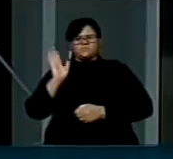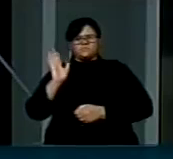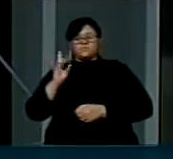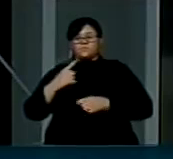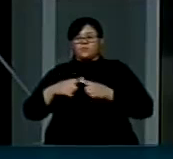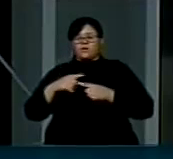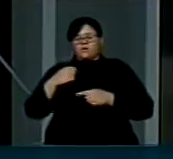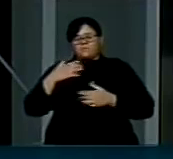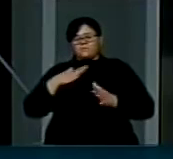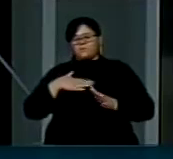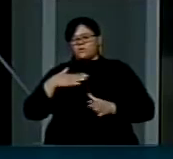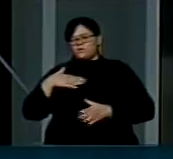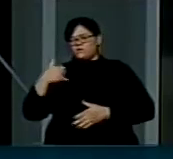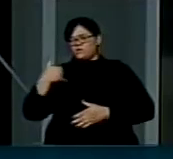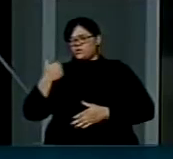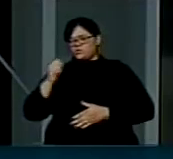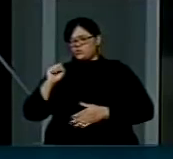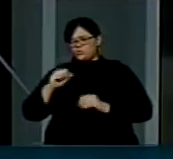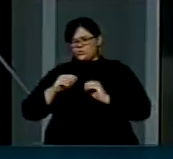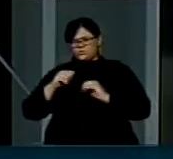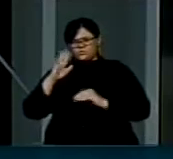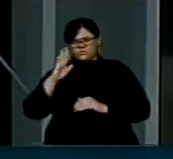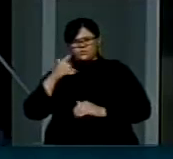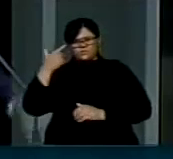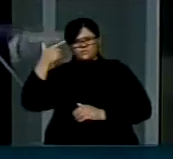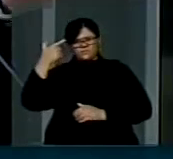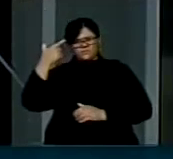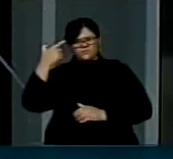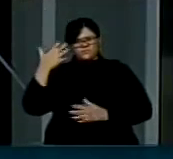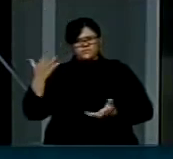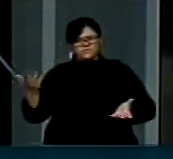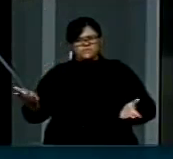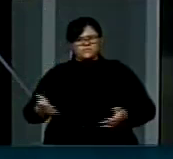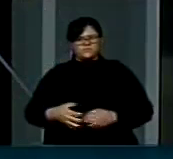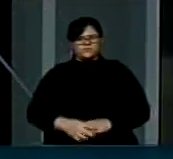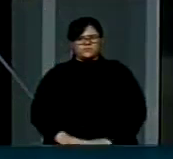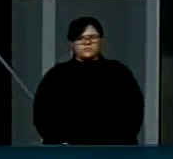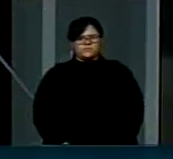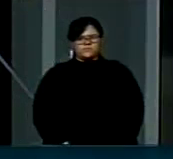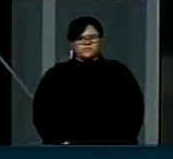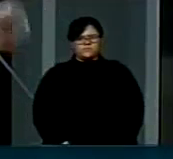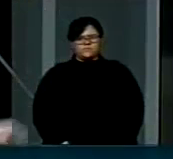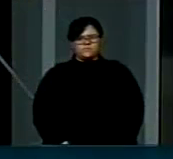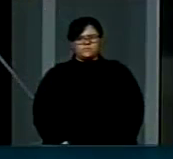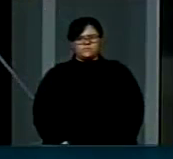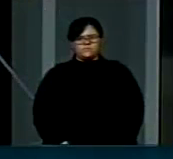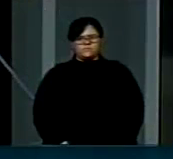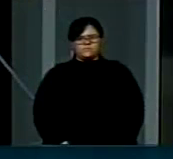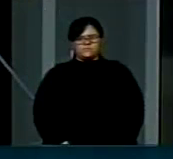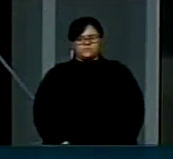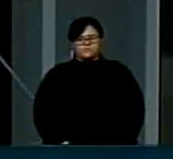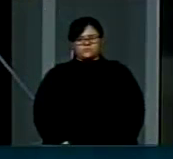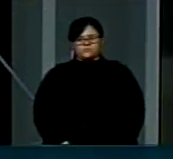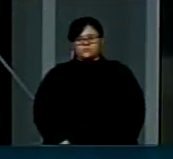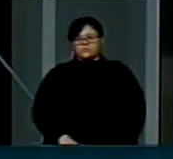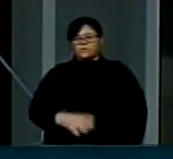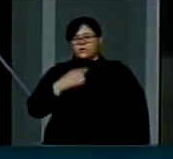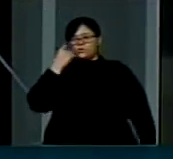levantando a mira do seu revólver até a altura dos olhos